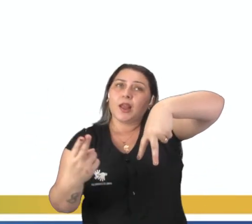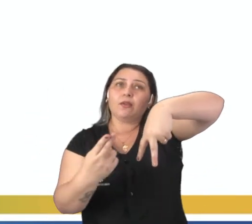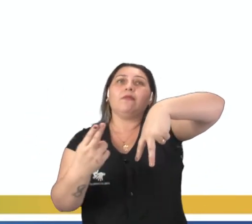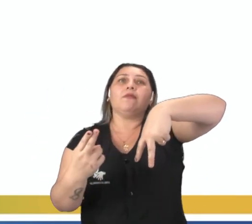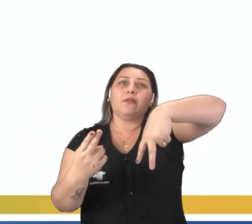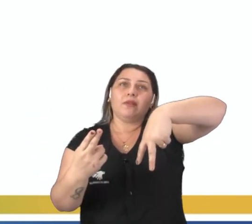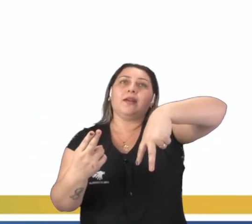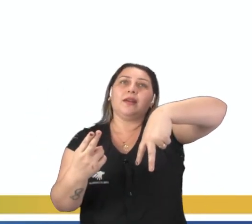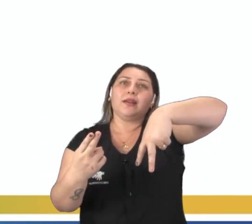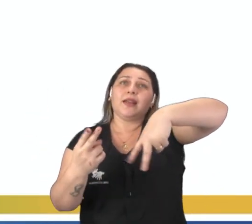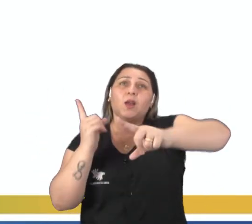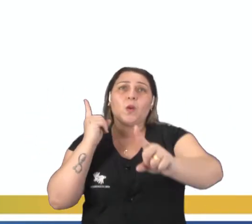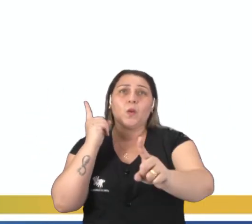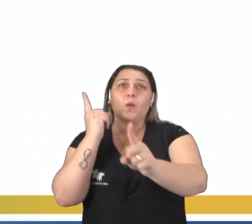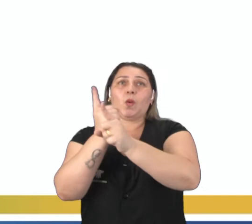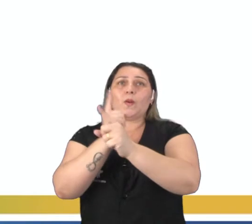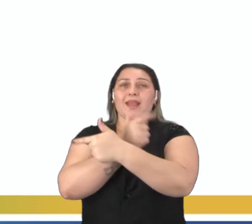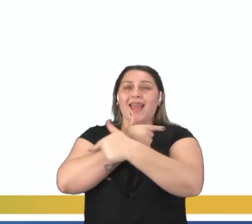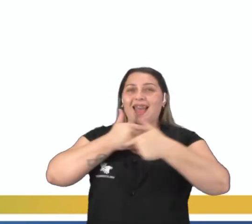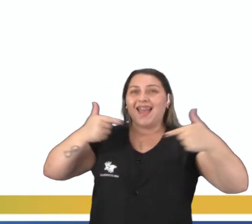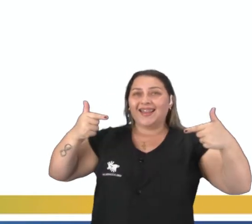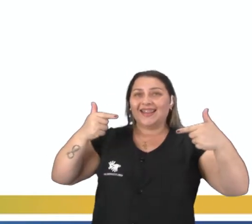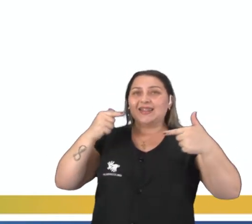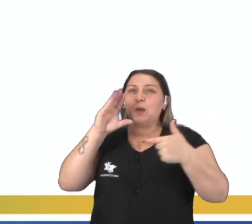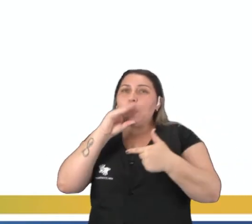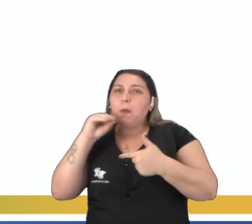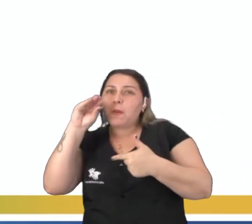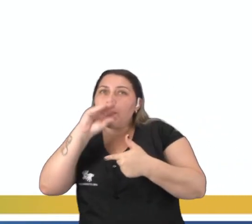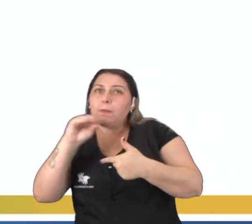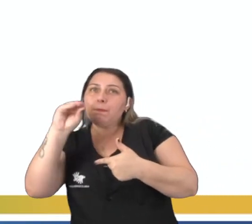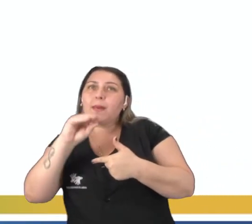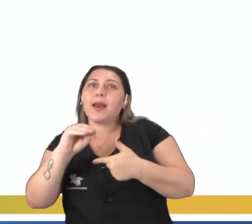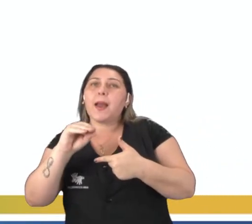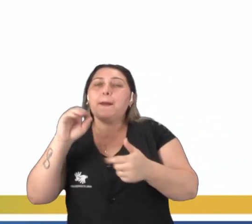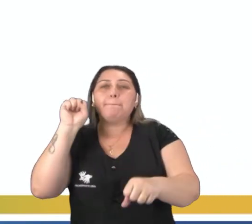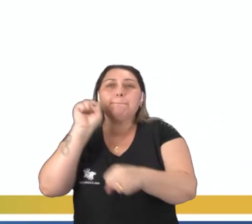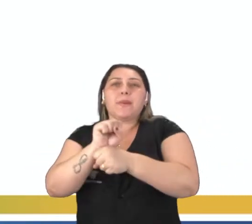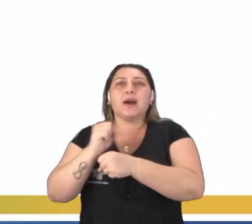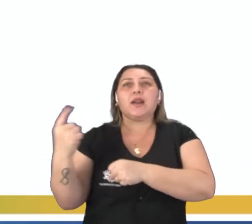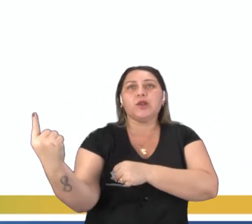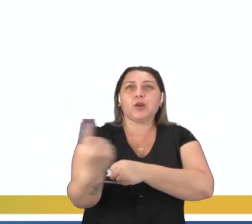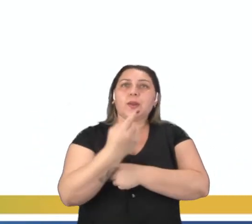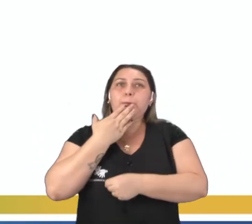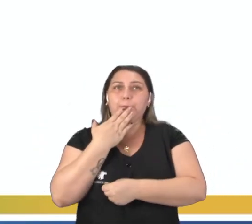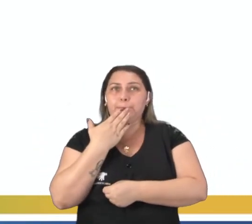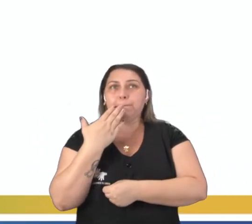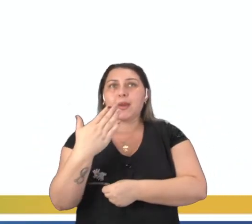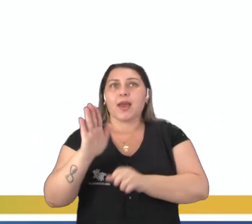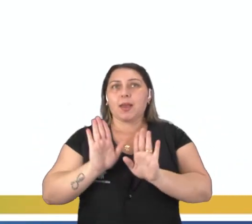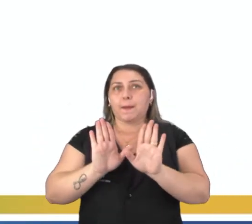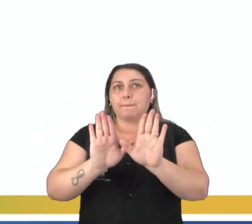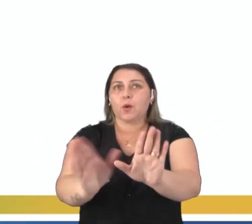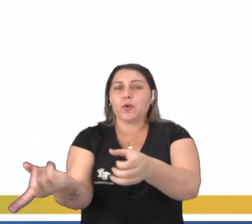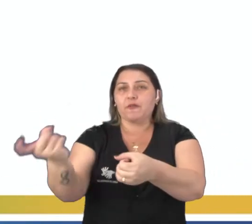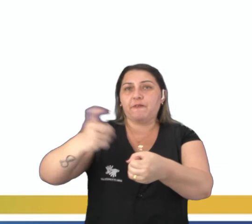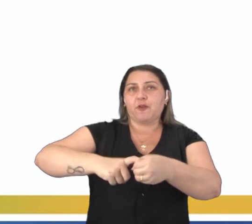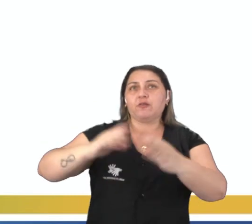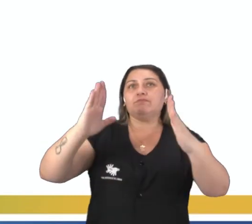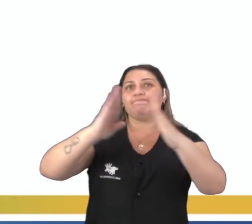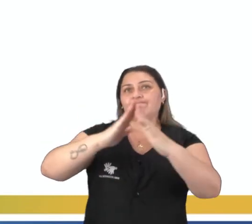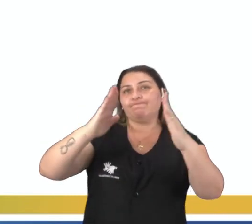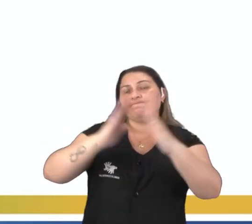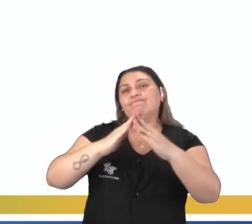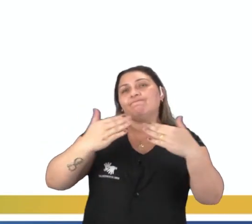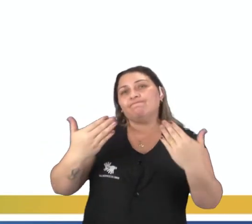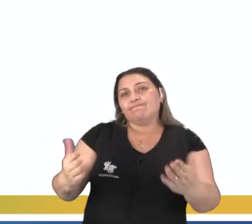às suas. Encontra risos e cochichos. Para de rodar e pede que a empurrem de volta para